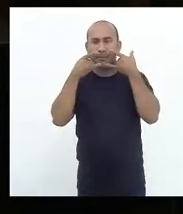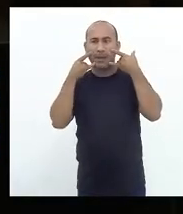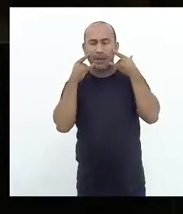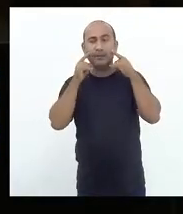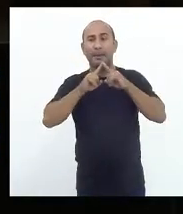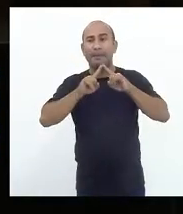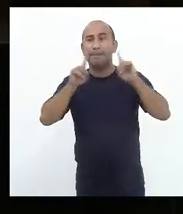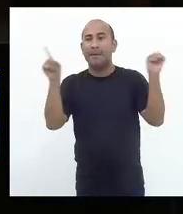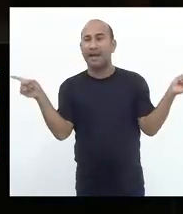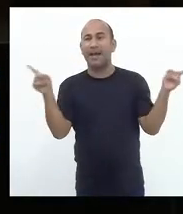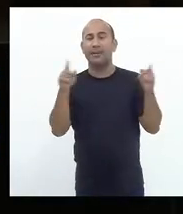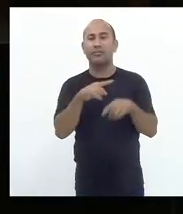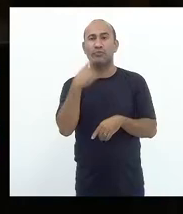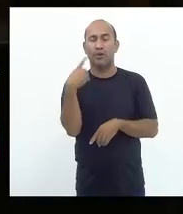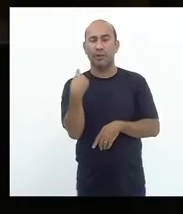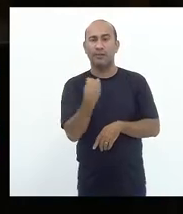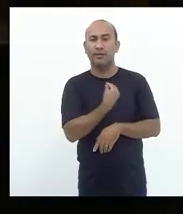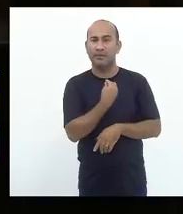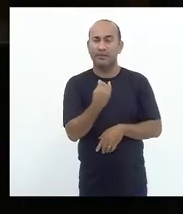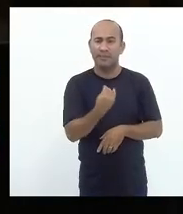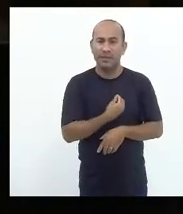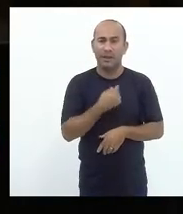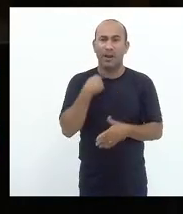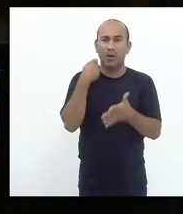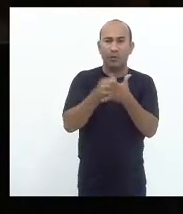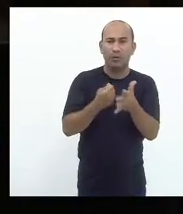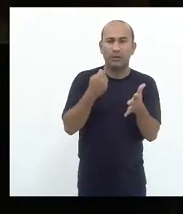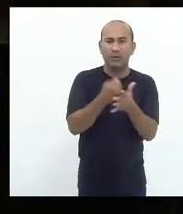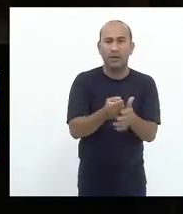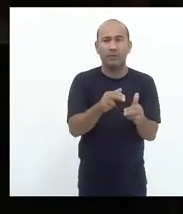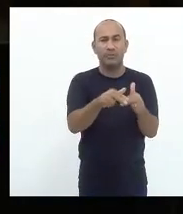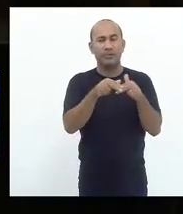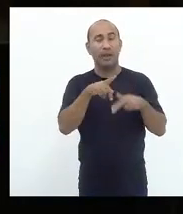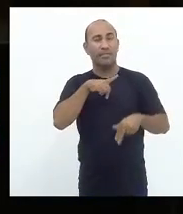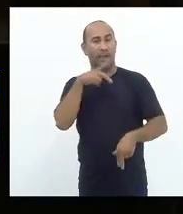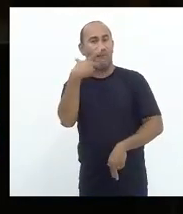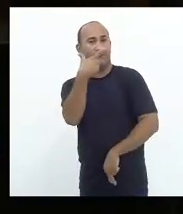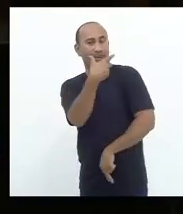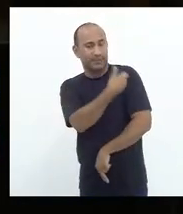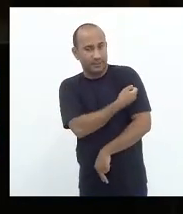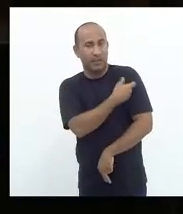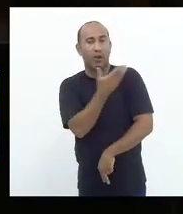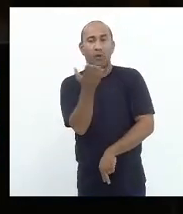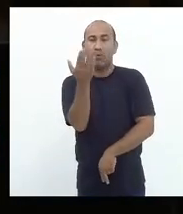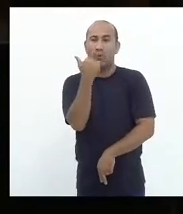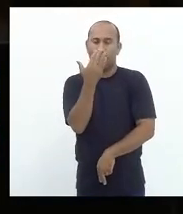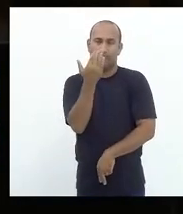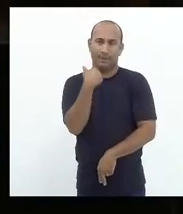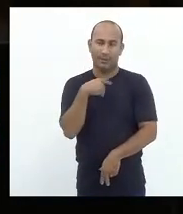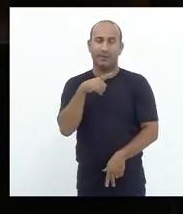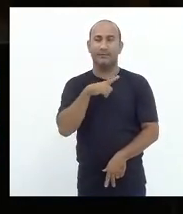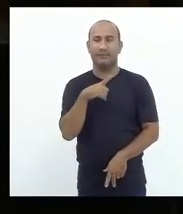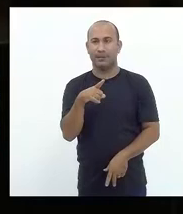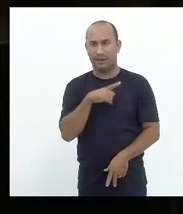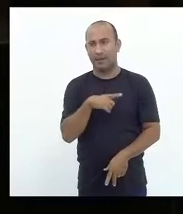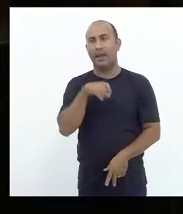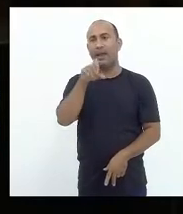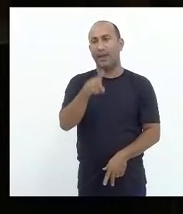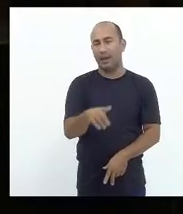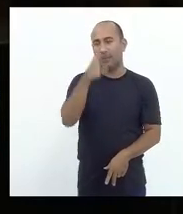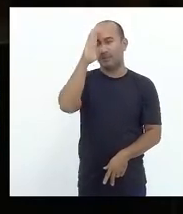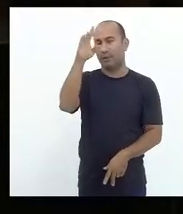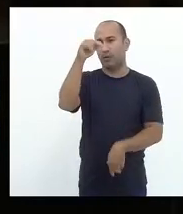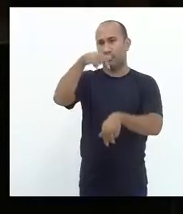de tudo, estamos aqui lutando para que as pessoas tenham vacina no braço e comida no prato. Essa é a prioridade